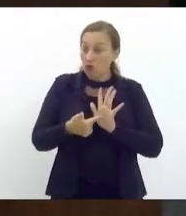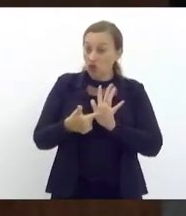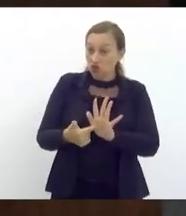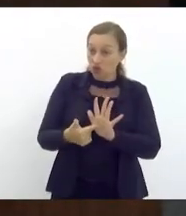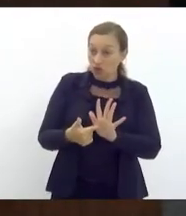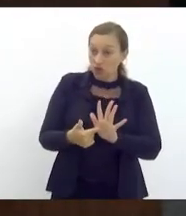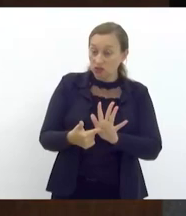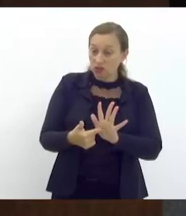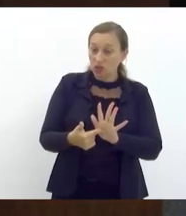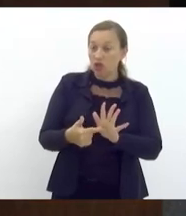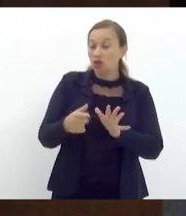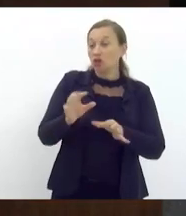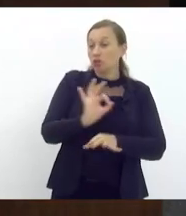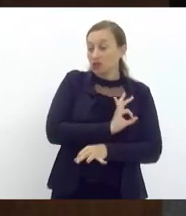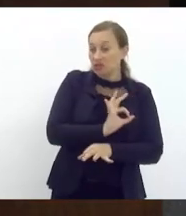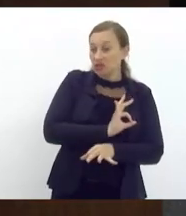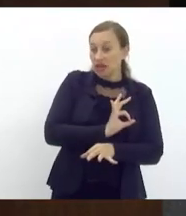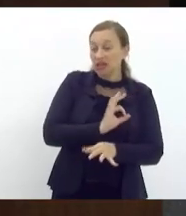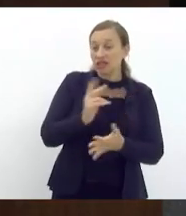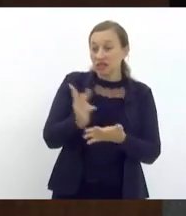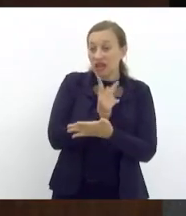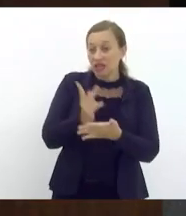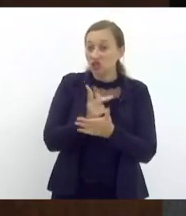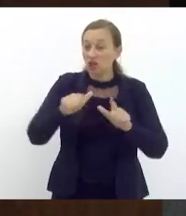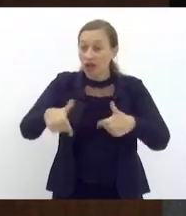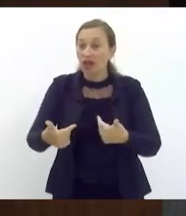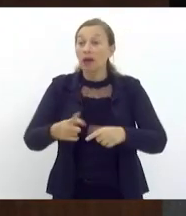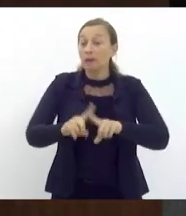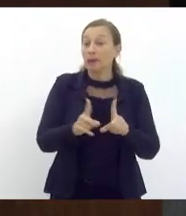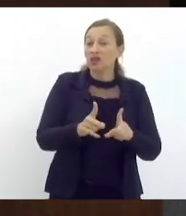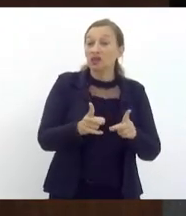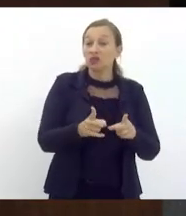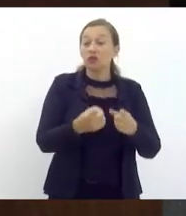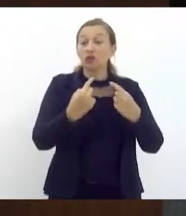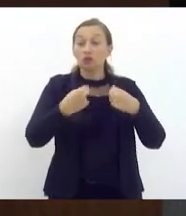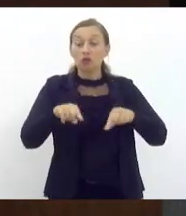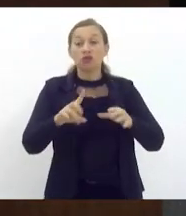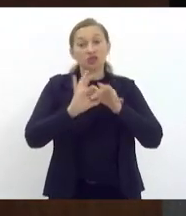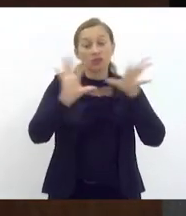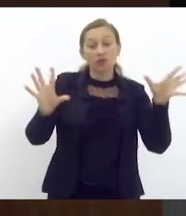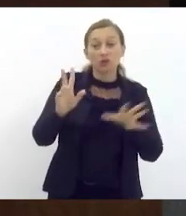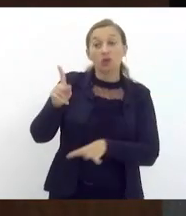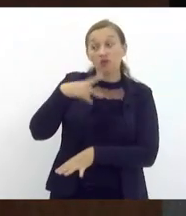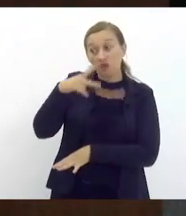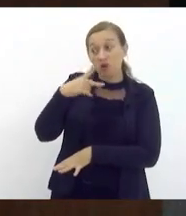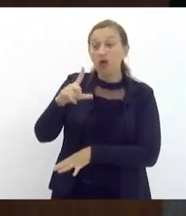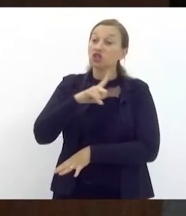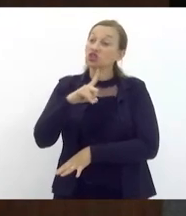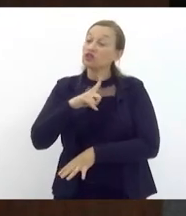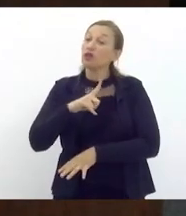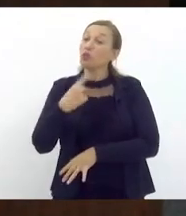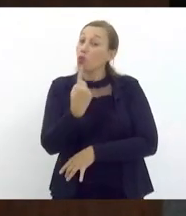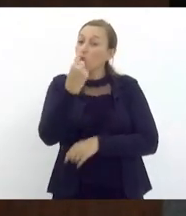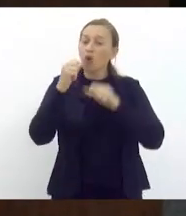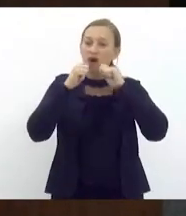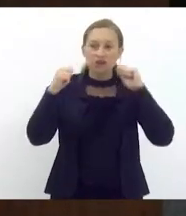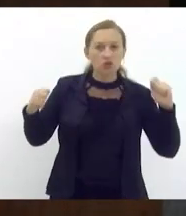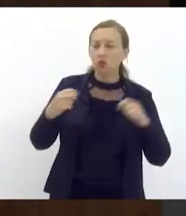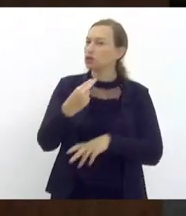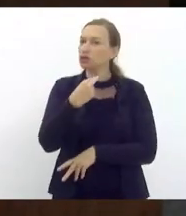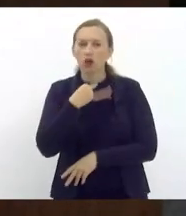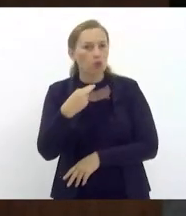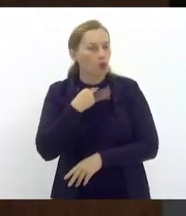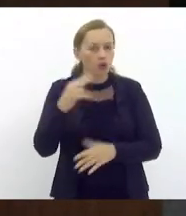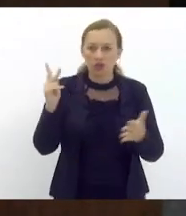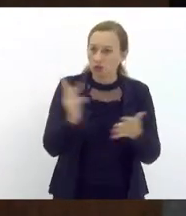os vândalos e os atos que aconteceram realmente foram antes Democráticos e como ele falou tivemos um assessor isso não pode deixar